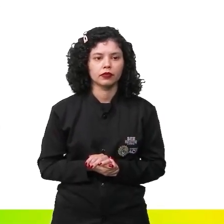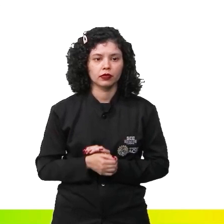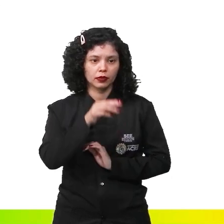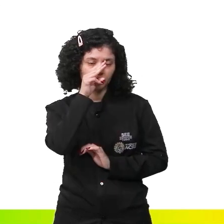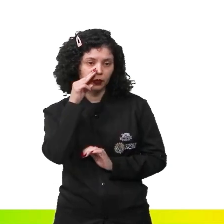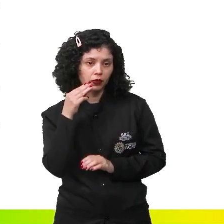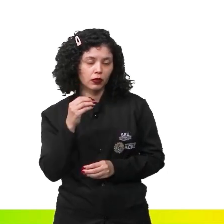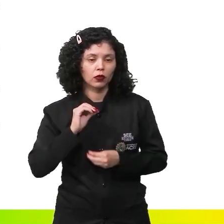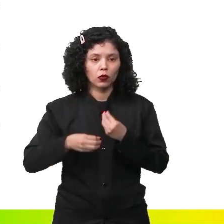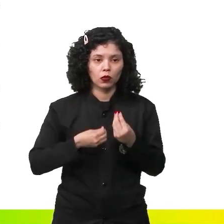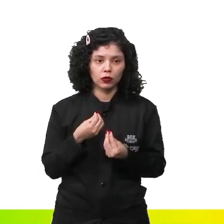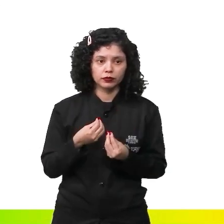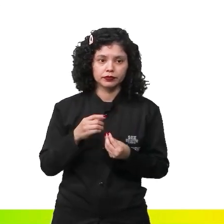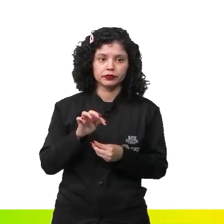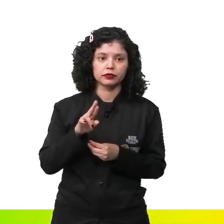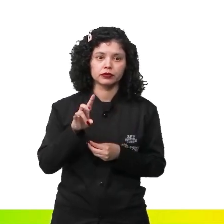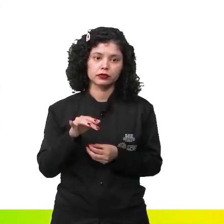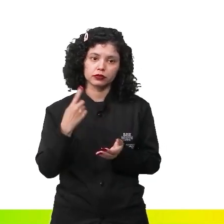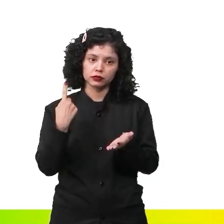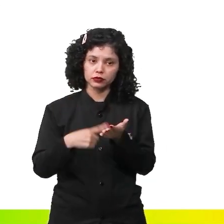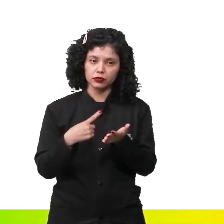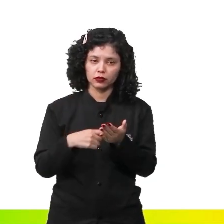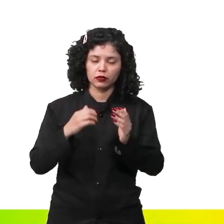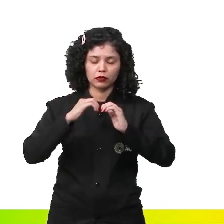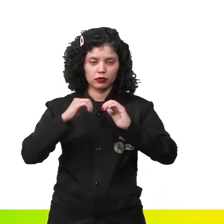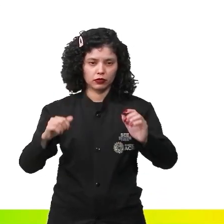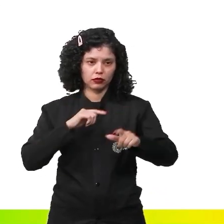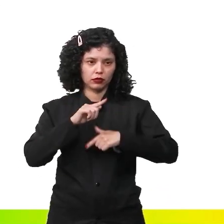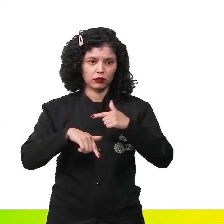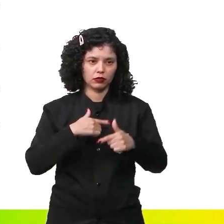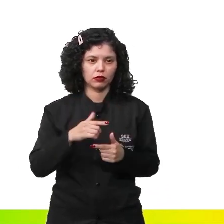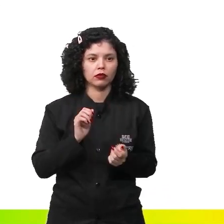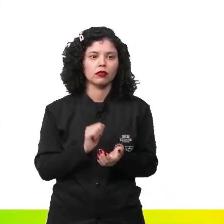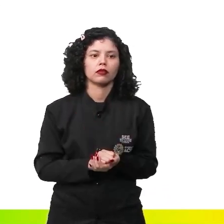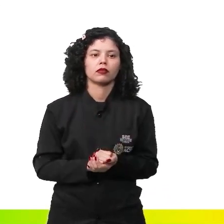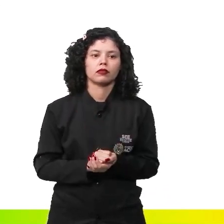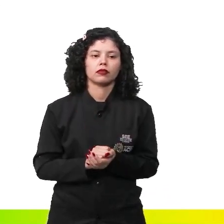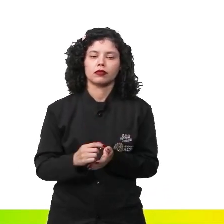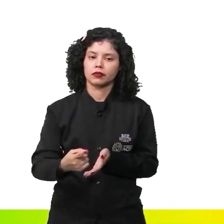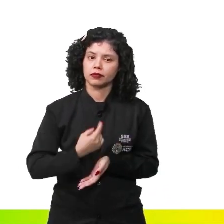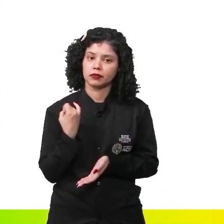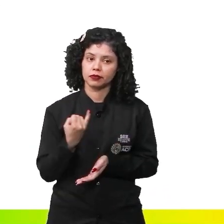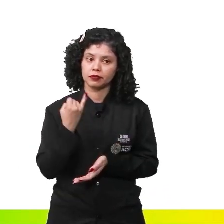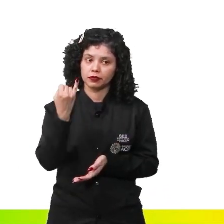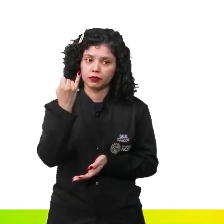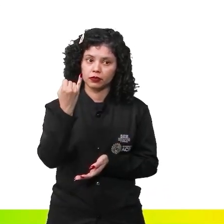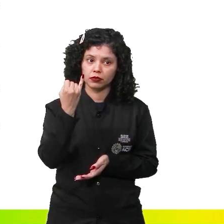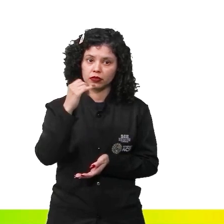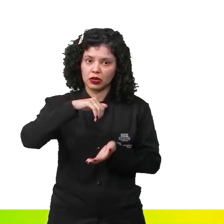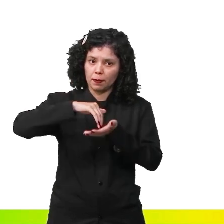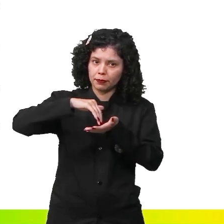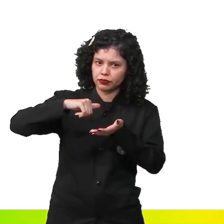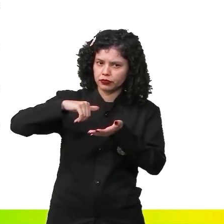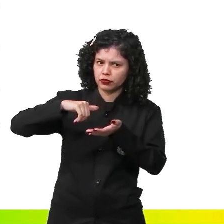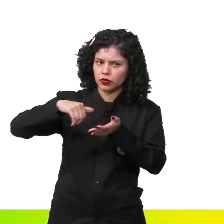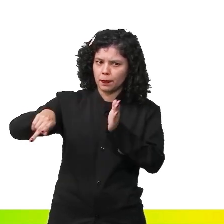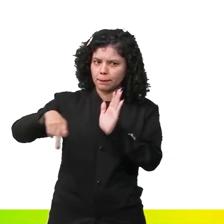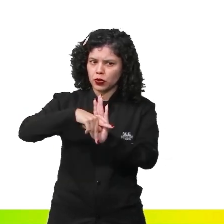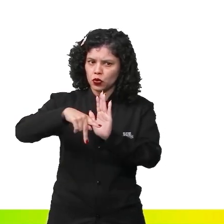Tanto Marx quanto Durkheim concordam que a divisão do trabalho é um fenômeno